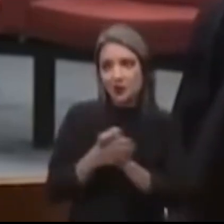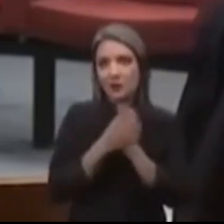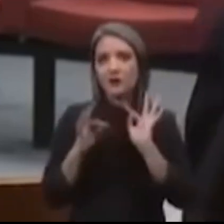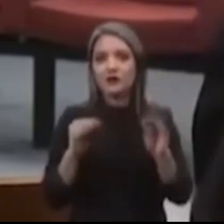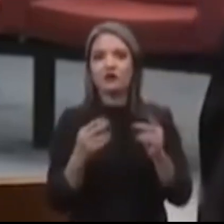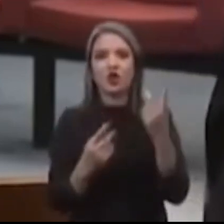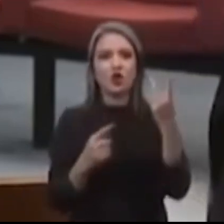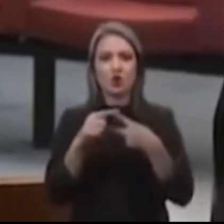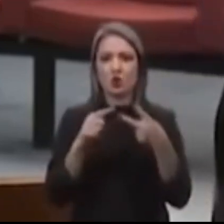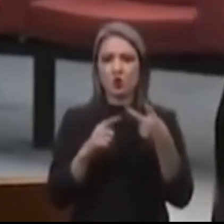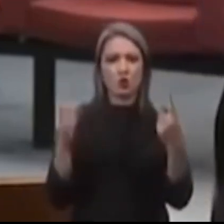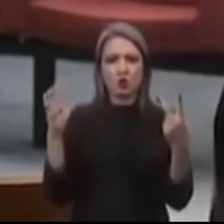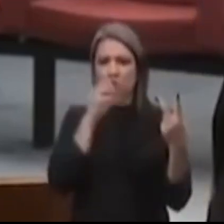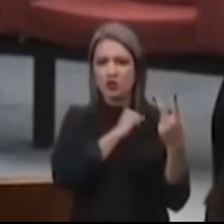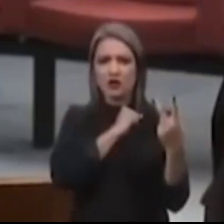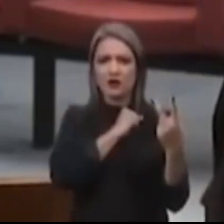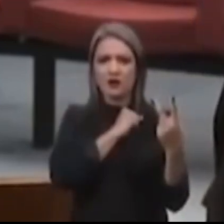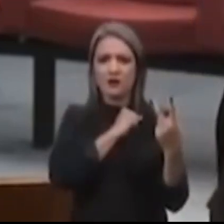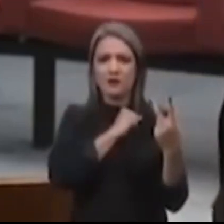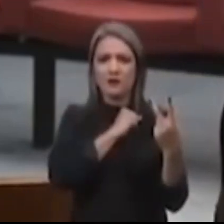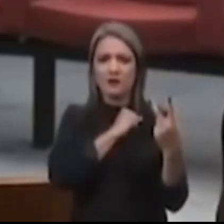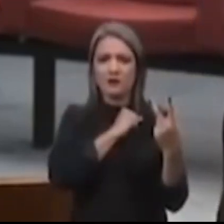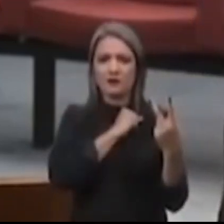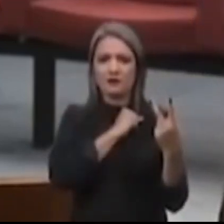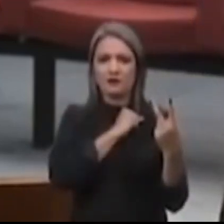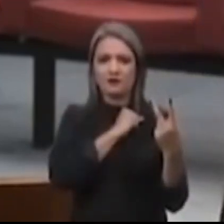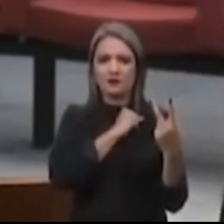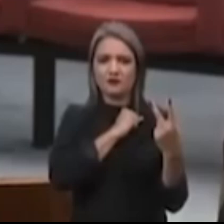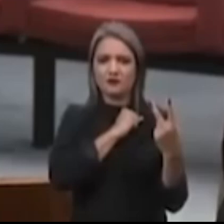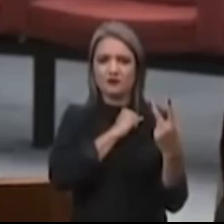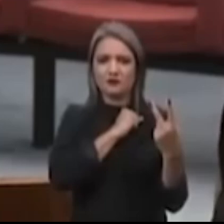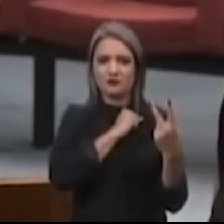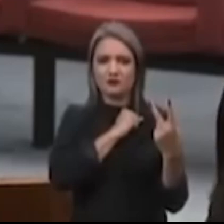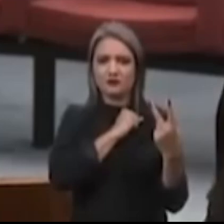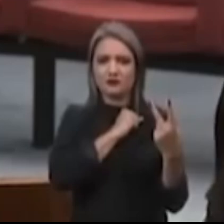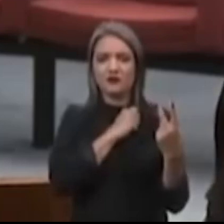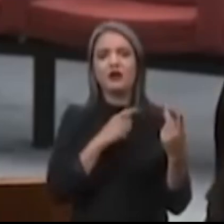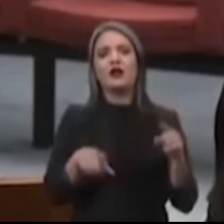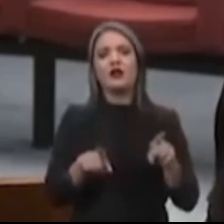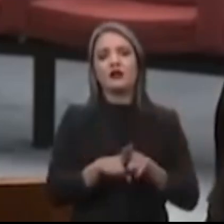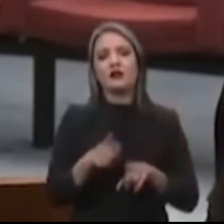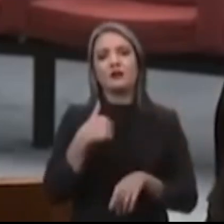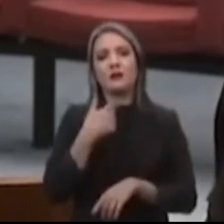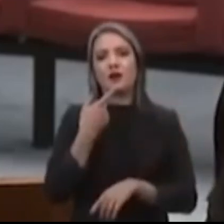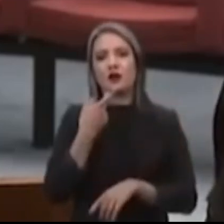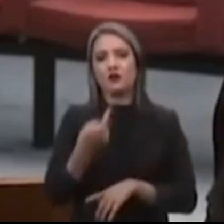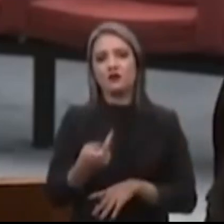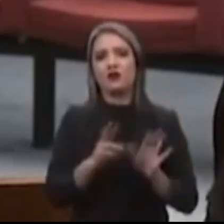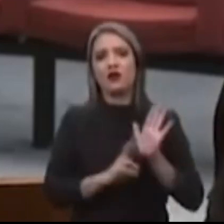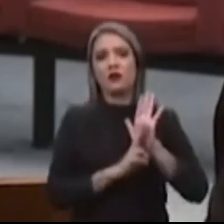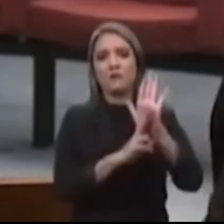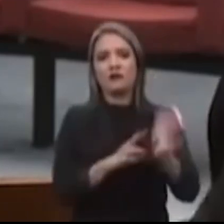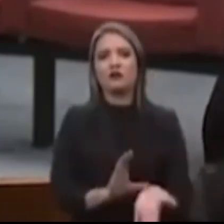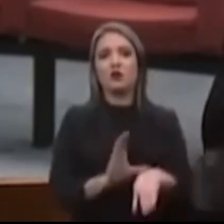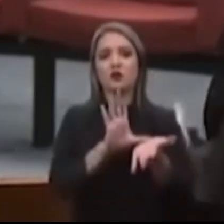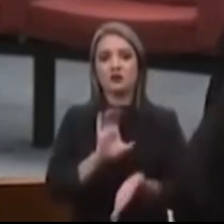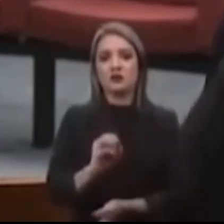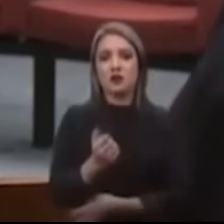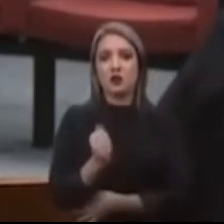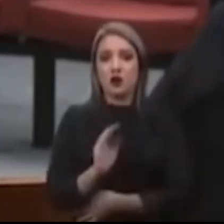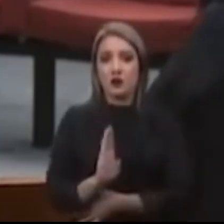dizer duas coisas sumariamente para não tomar o tempo de vossa exelência também eu falando hoje em nome do Conselho Federal da OAB